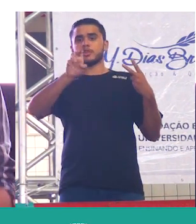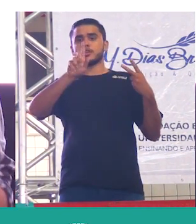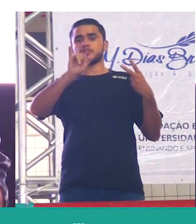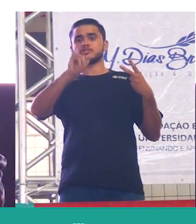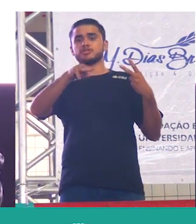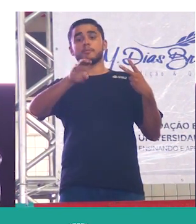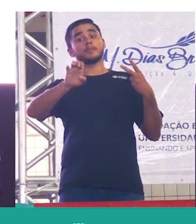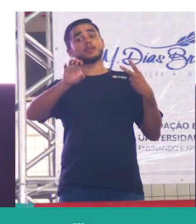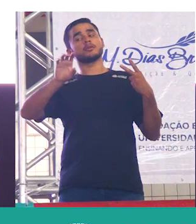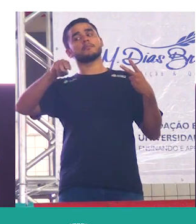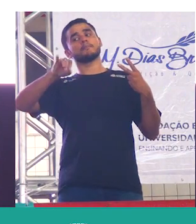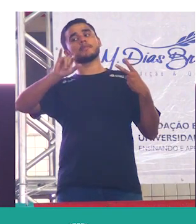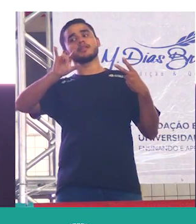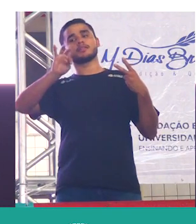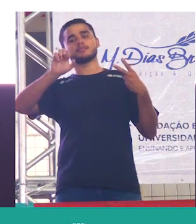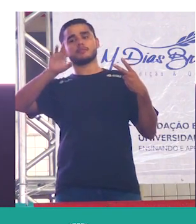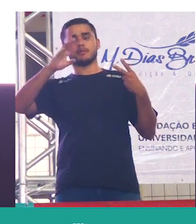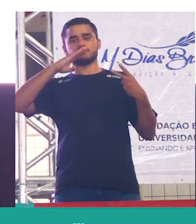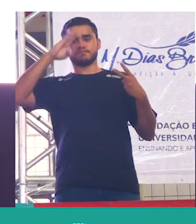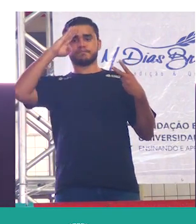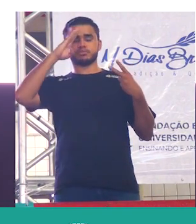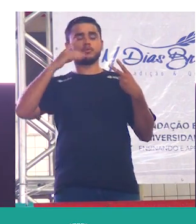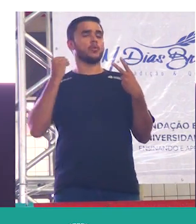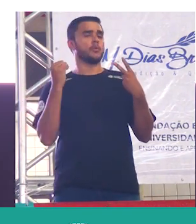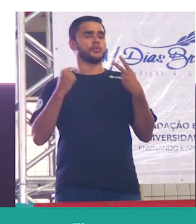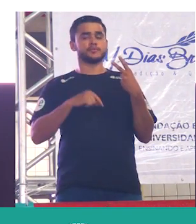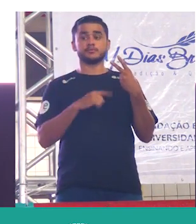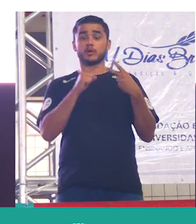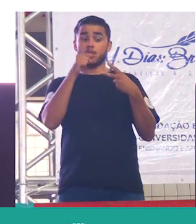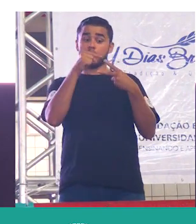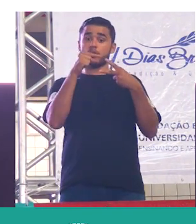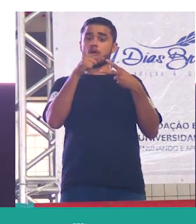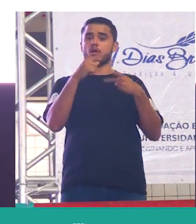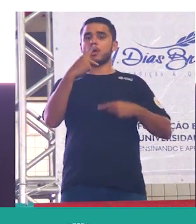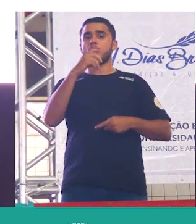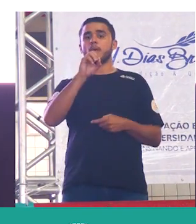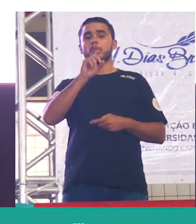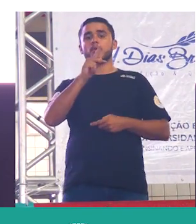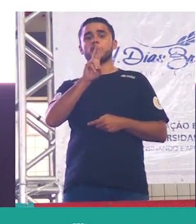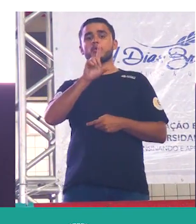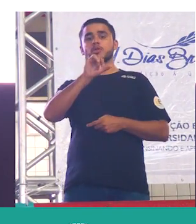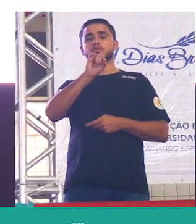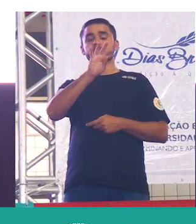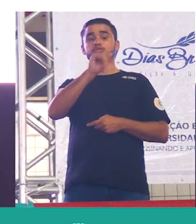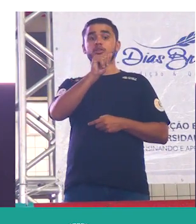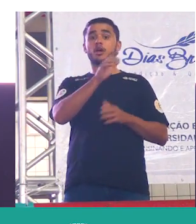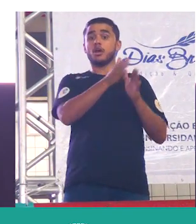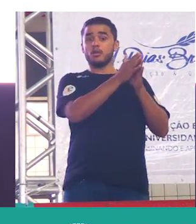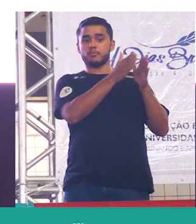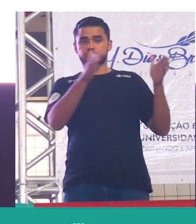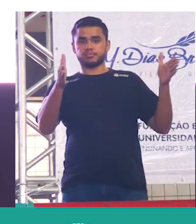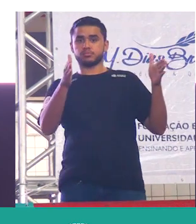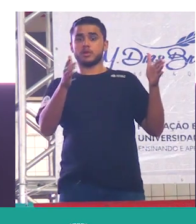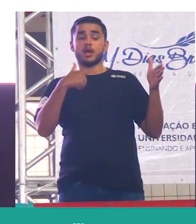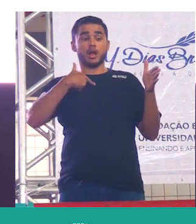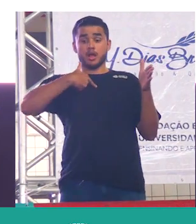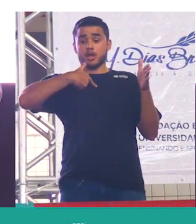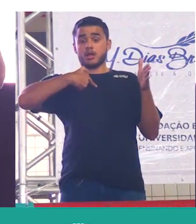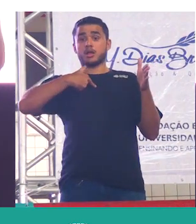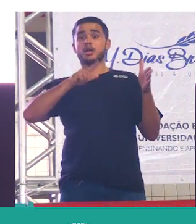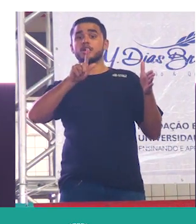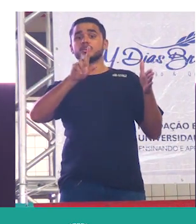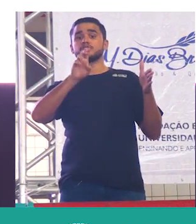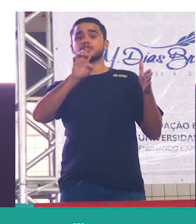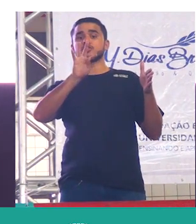República Populista, quando é que ela começa? Repetindo, quando termina a Era Vargas. E na época do